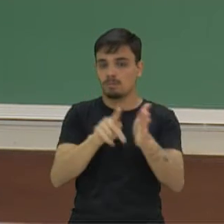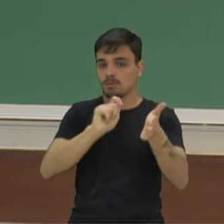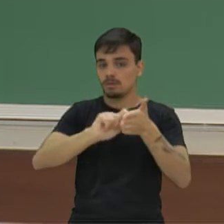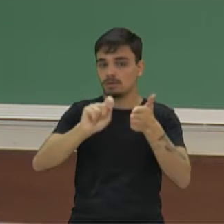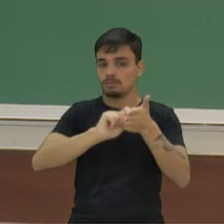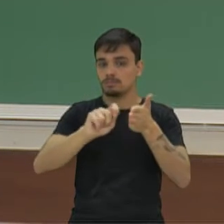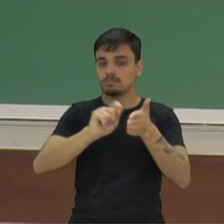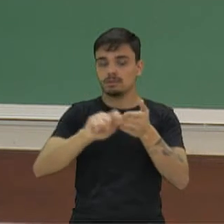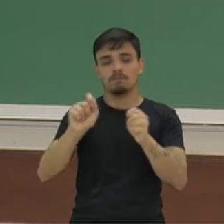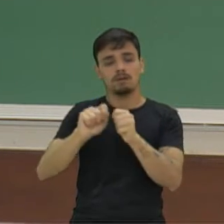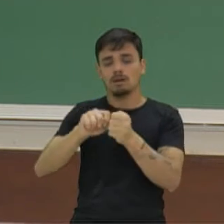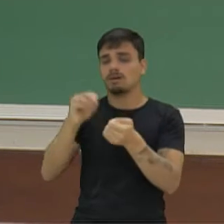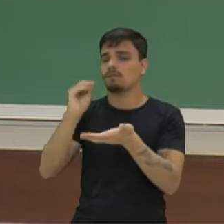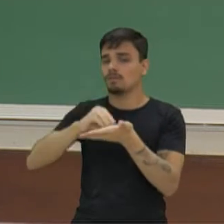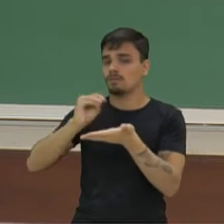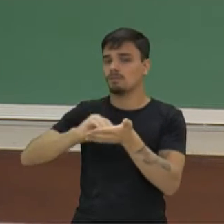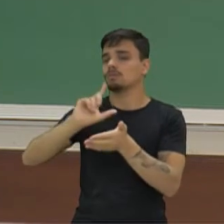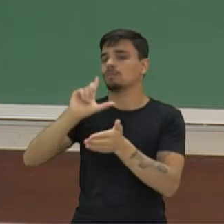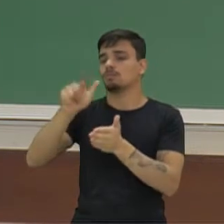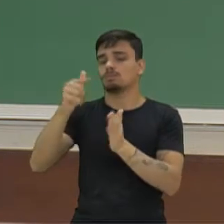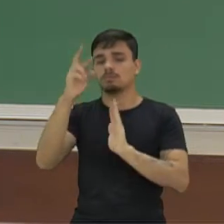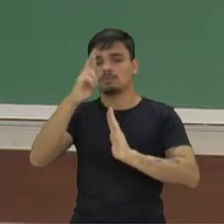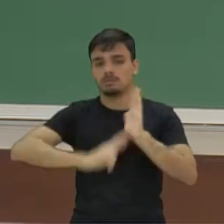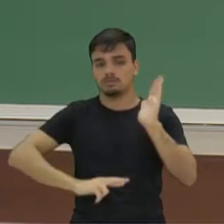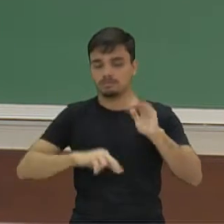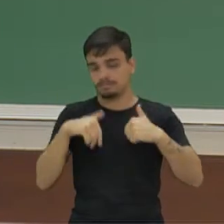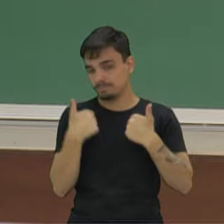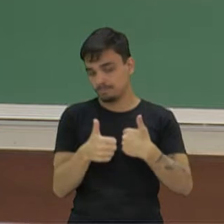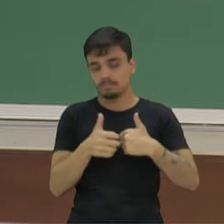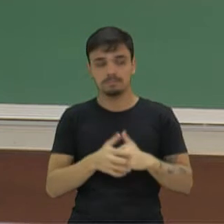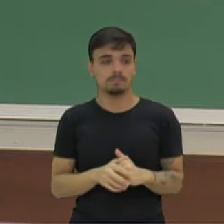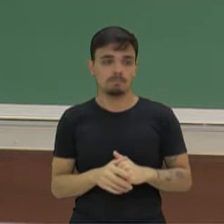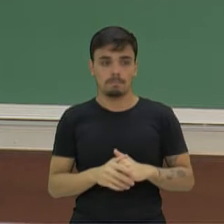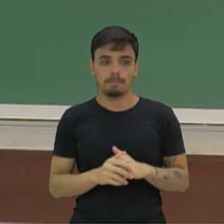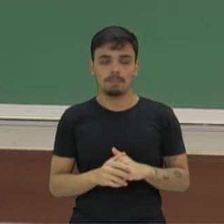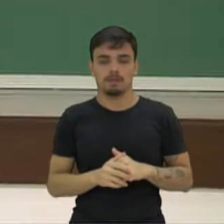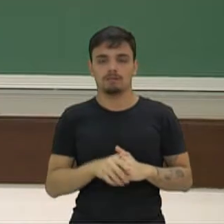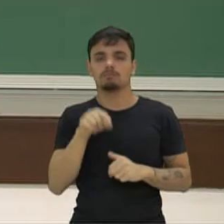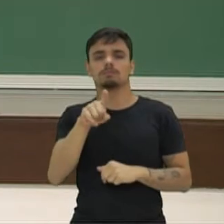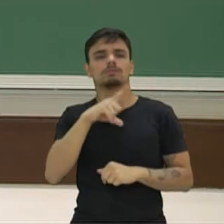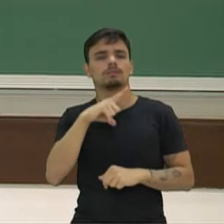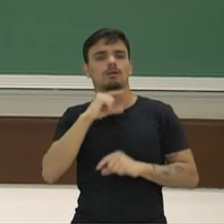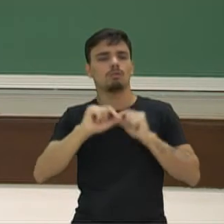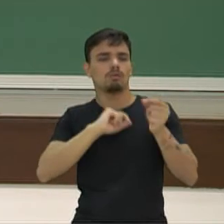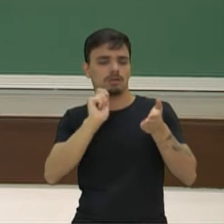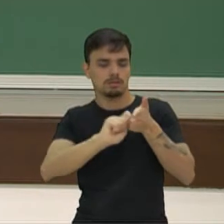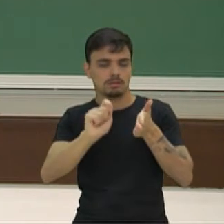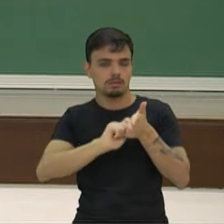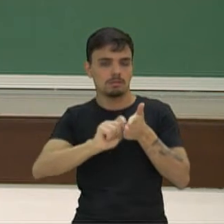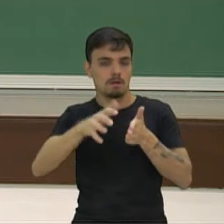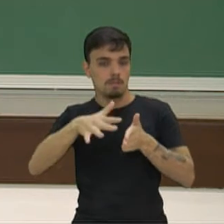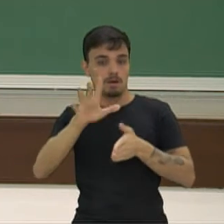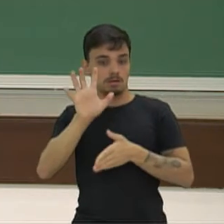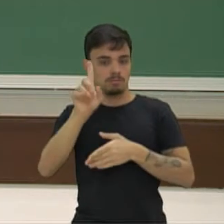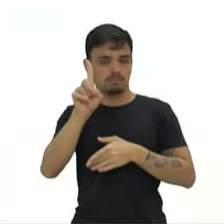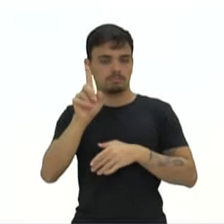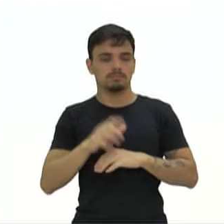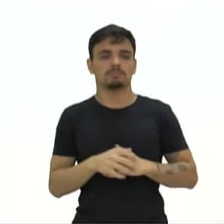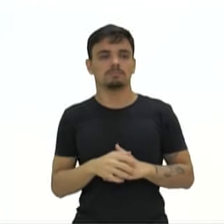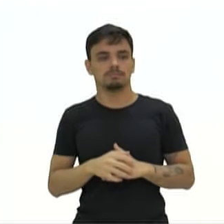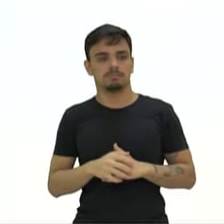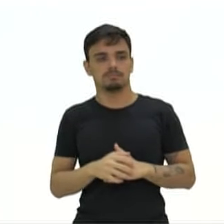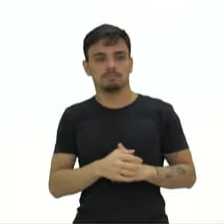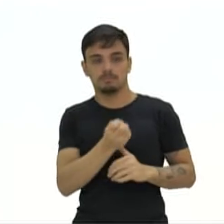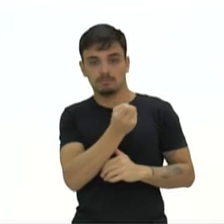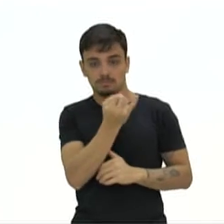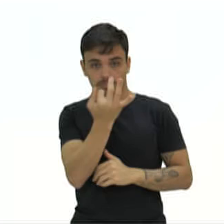e me fará falta depois na redação. Então, você deve ter escrito mais ou menos assim, ó. A quantidade de